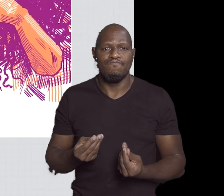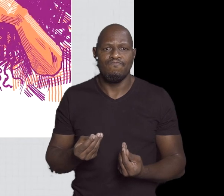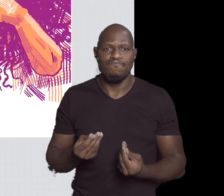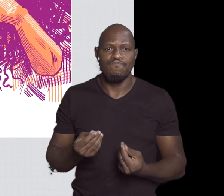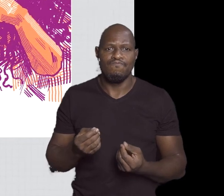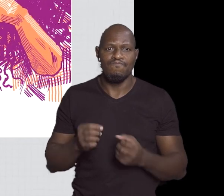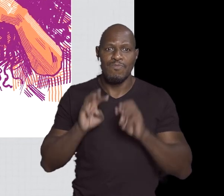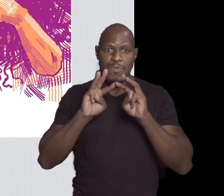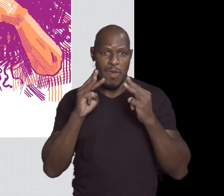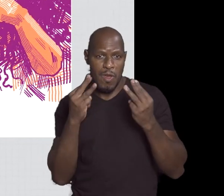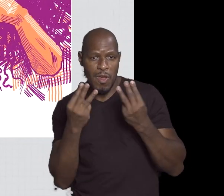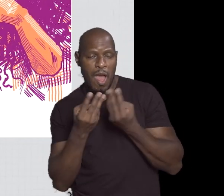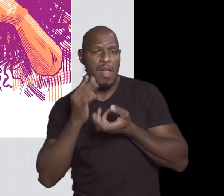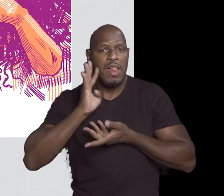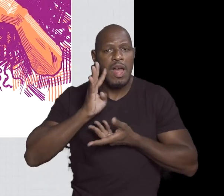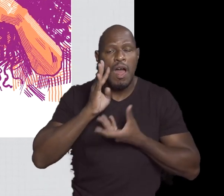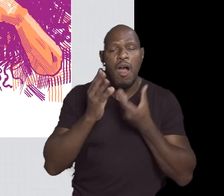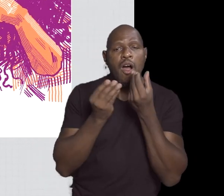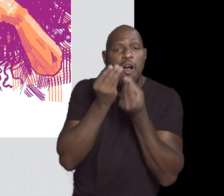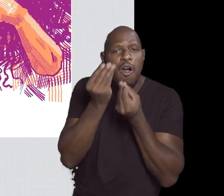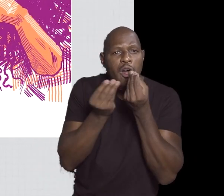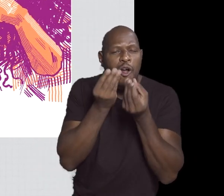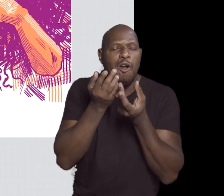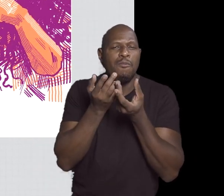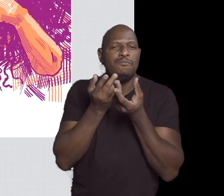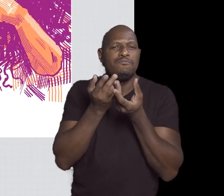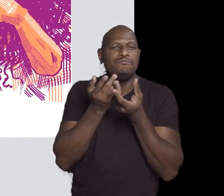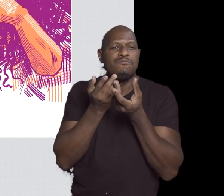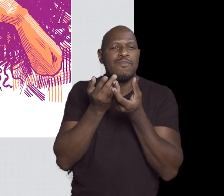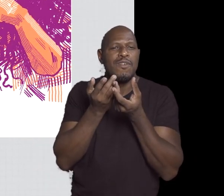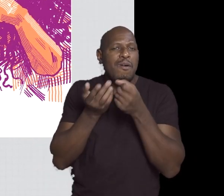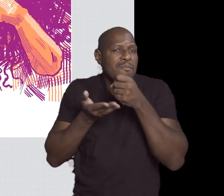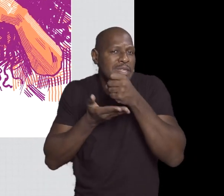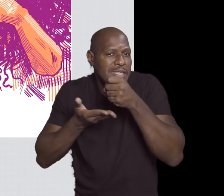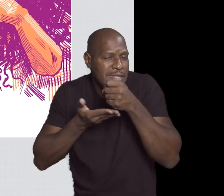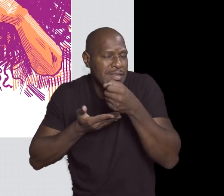um workshop legal de como funciona basicamente